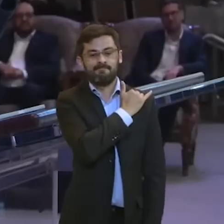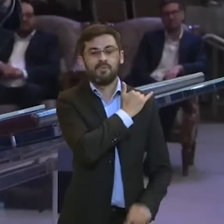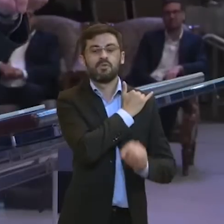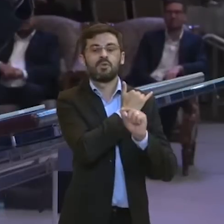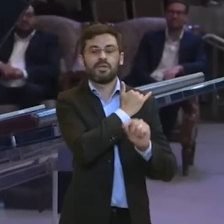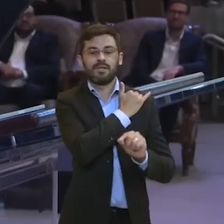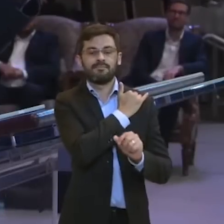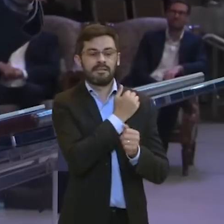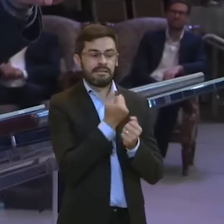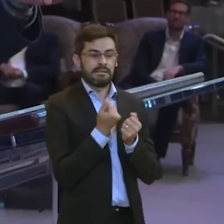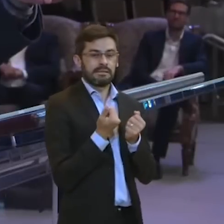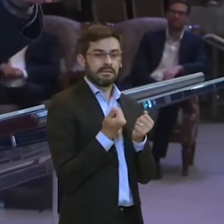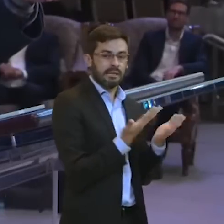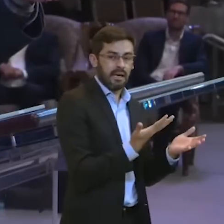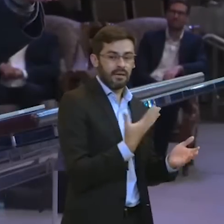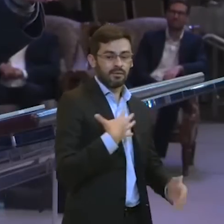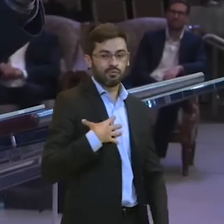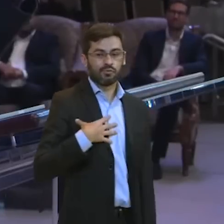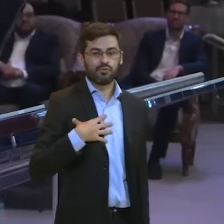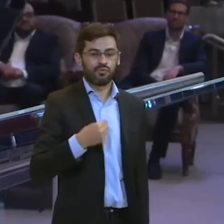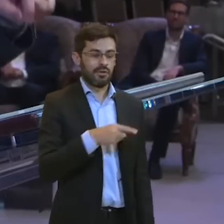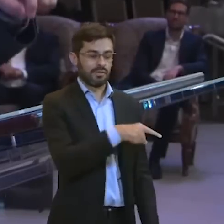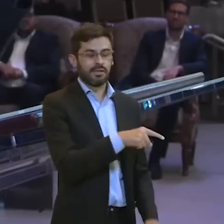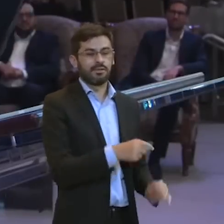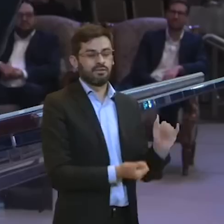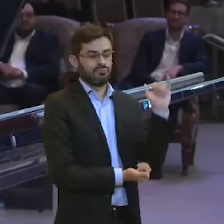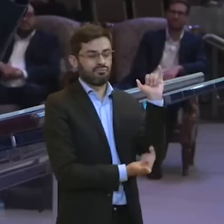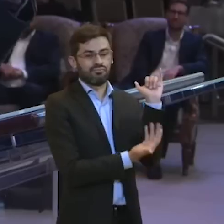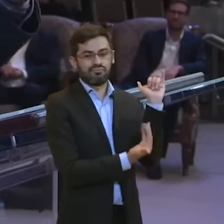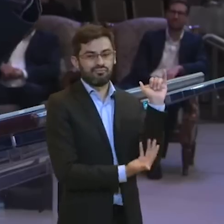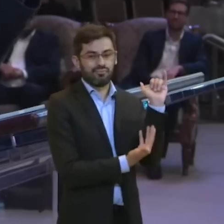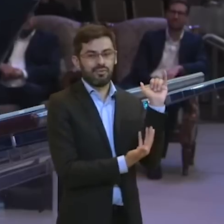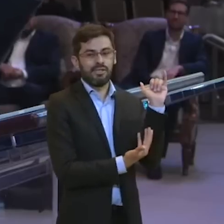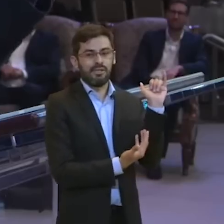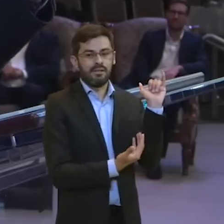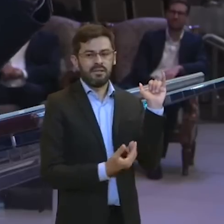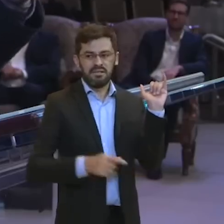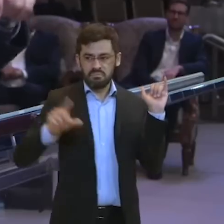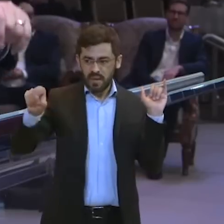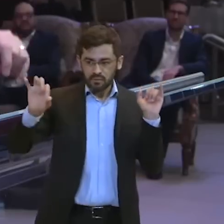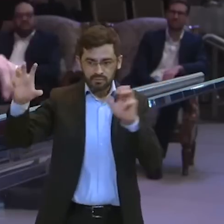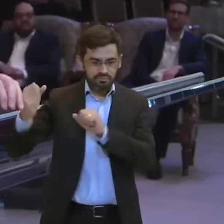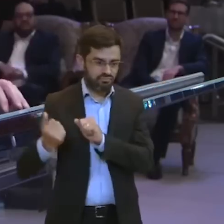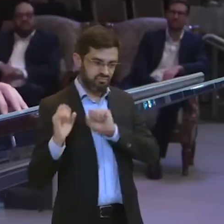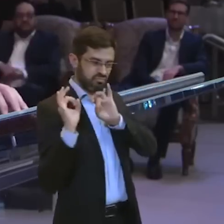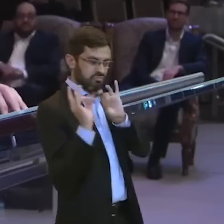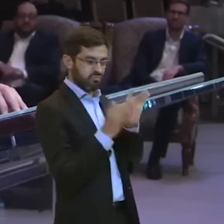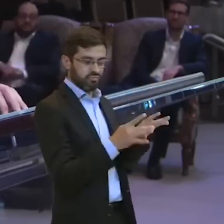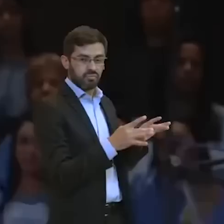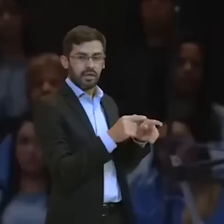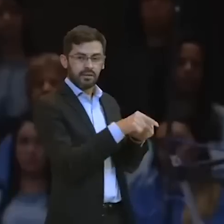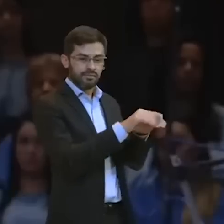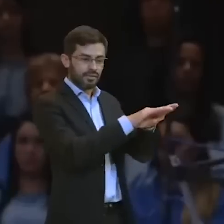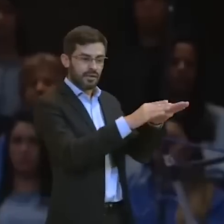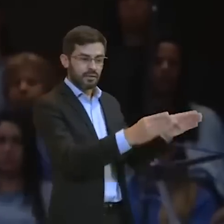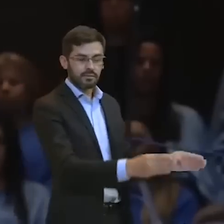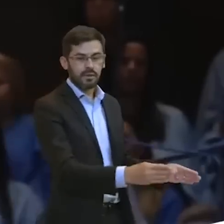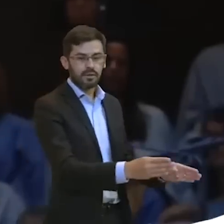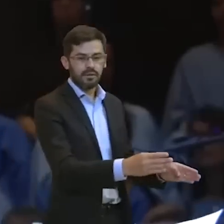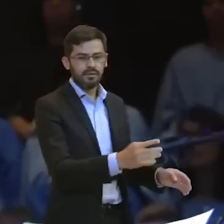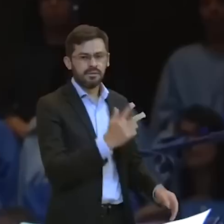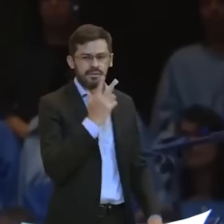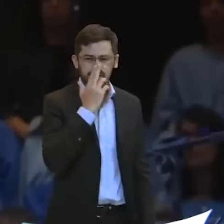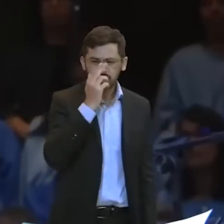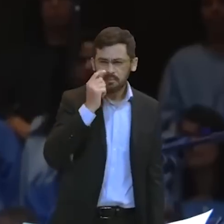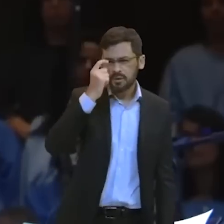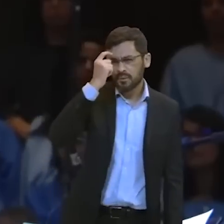entrega seus filhos, alguns dos seus filhos nesse altar. Eu acho que um dia